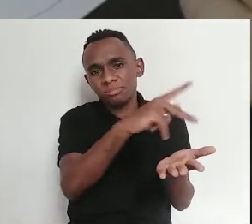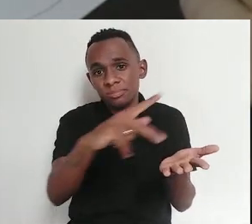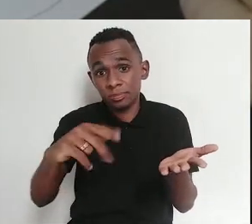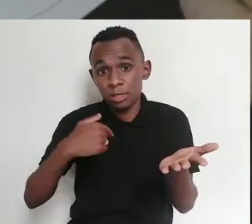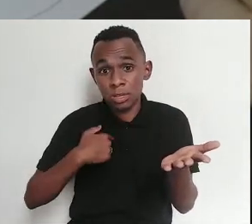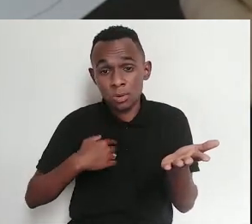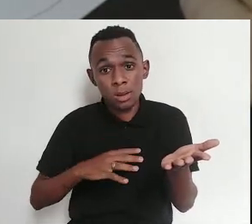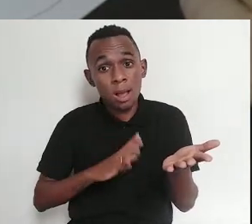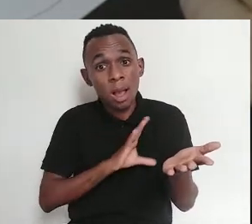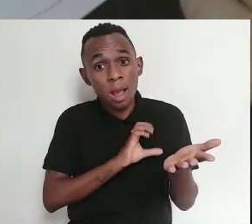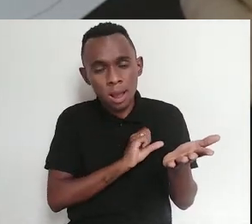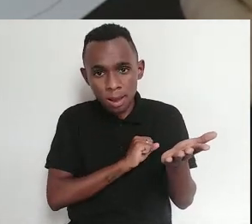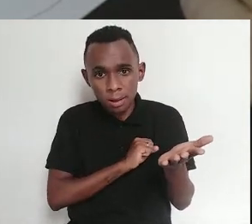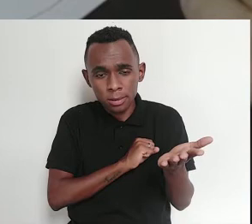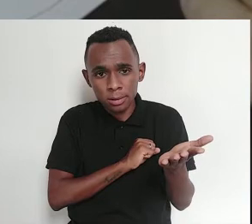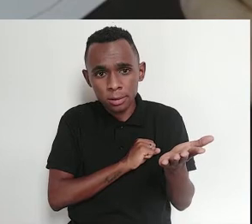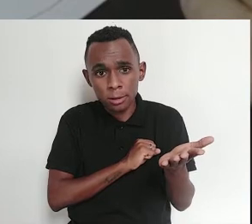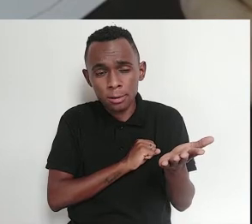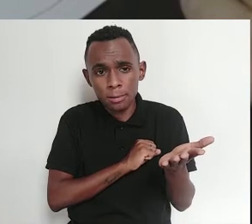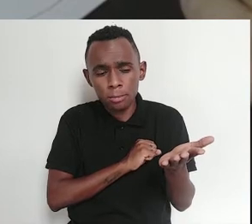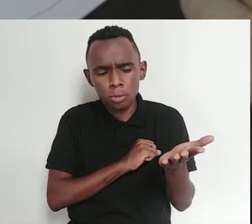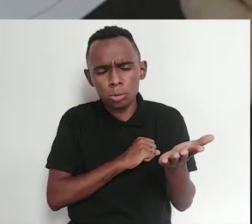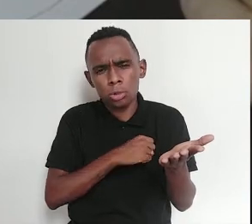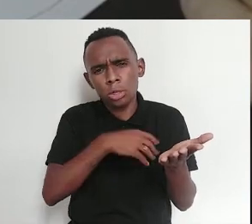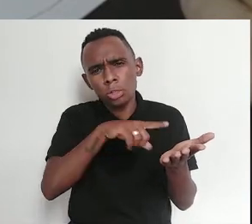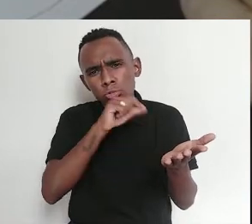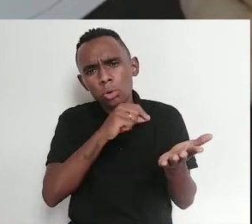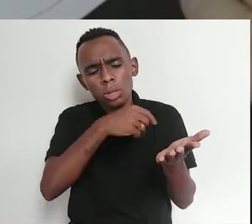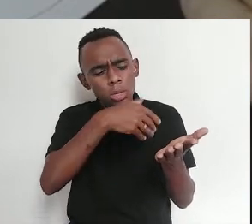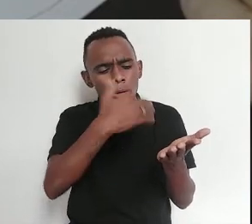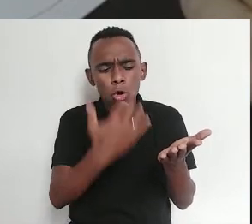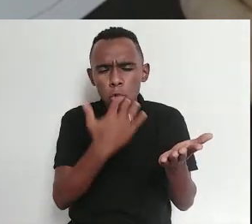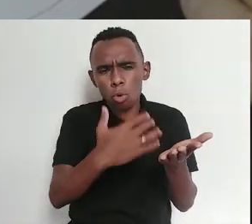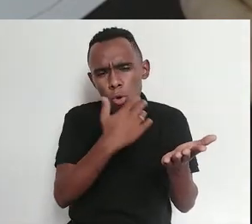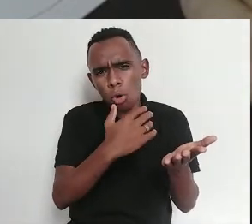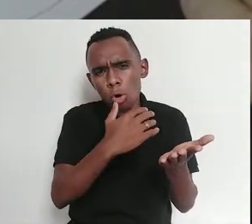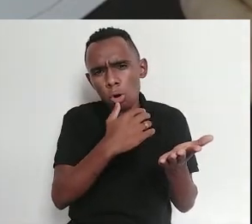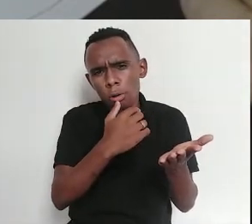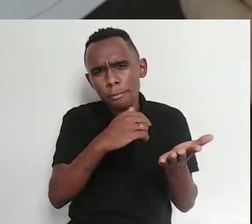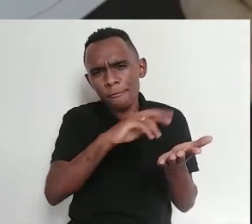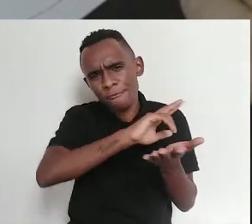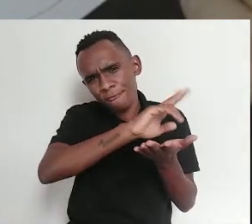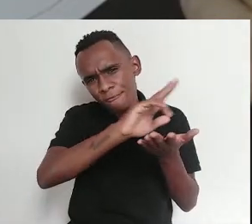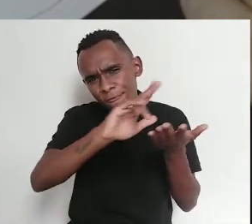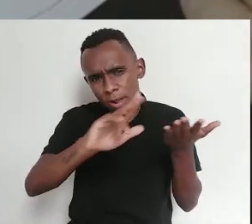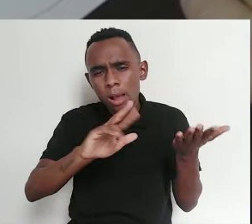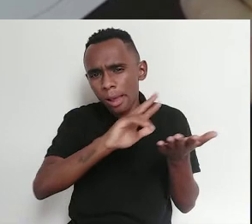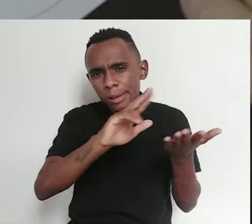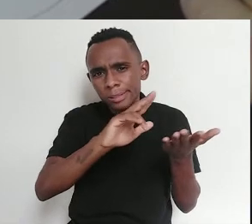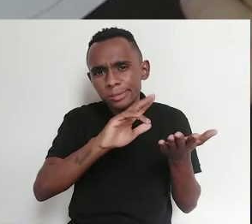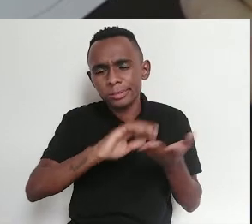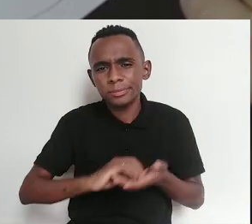gosto de trabalhar sempre com mais de uma aquarela, porque como ela é muito líquida, ela é muito